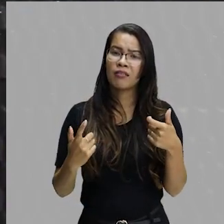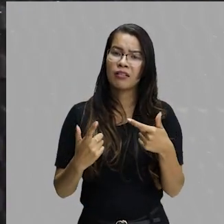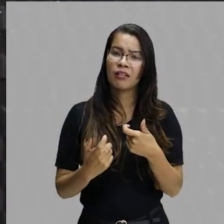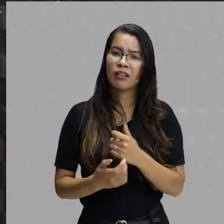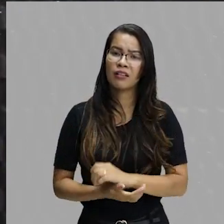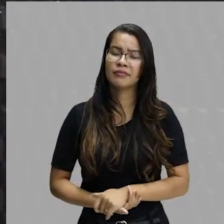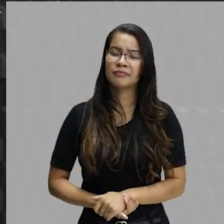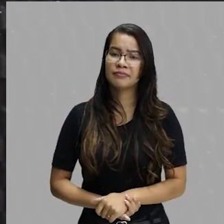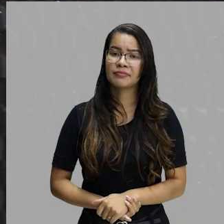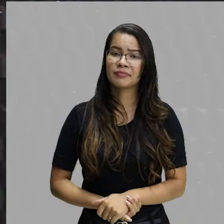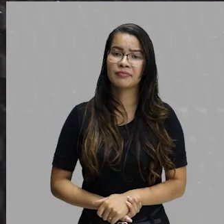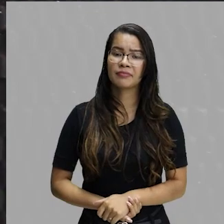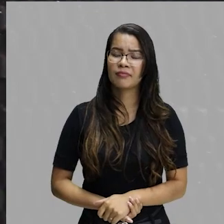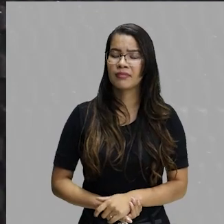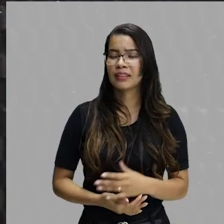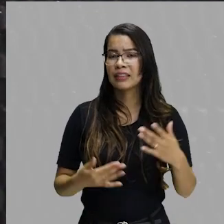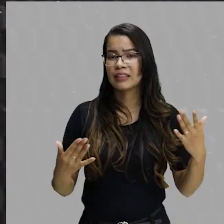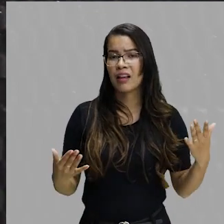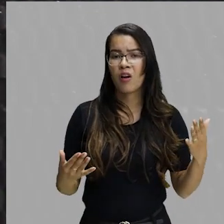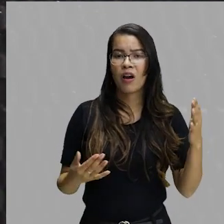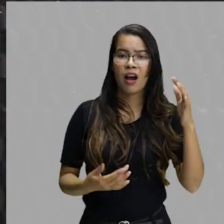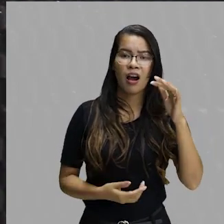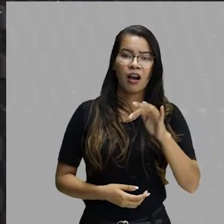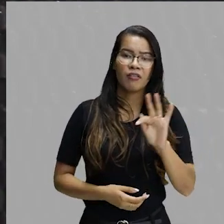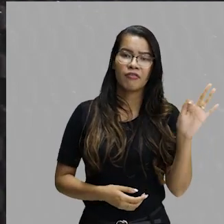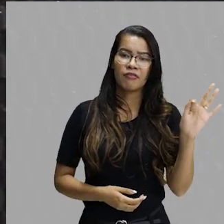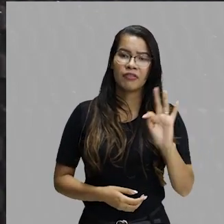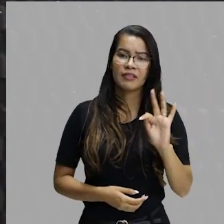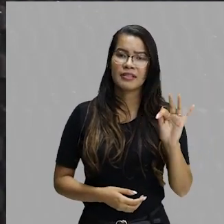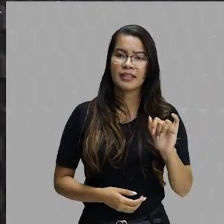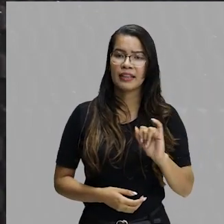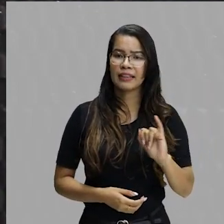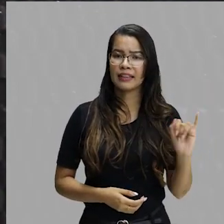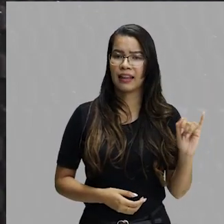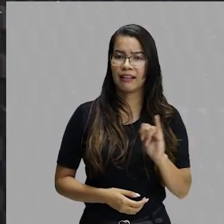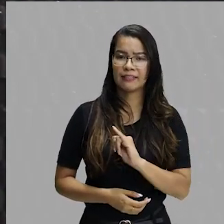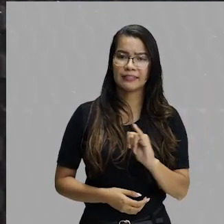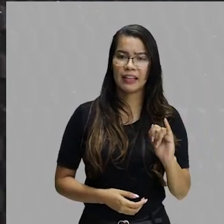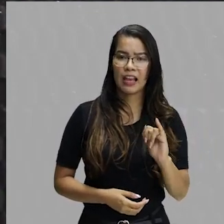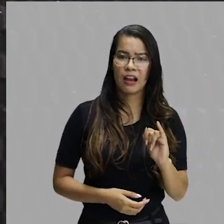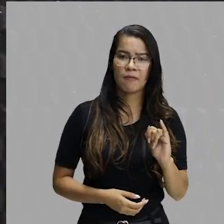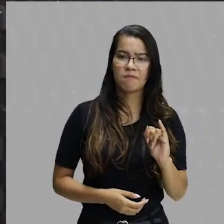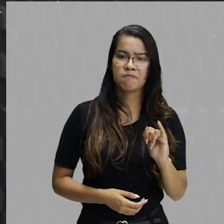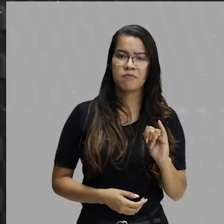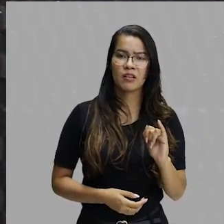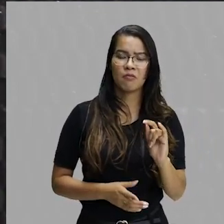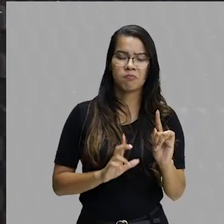Literalmente, França e Inglaterra passaram a perna na Itália.